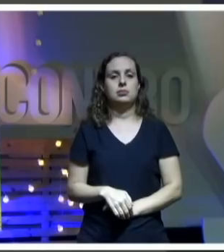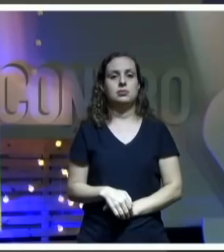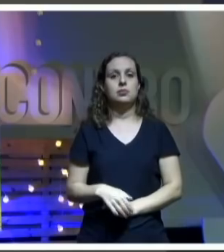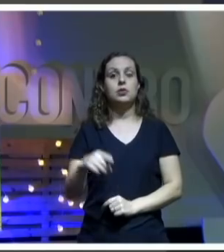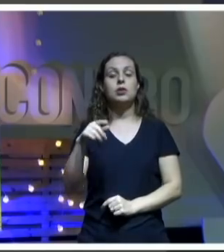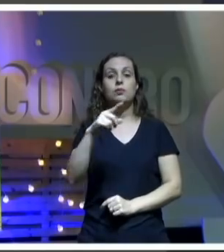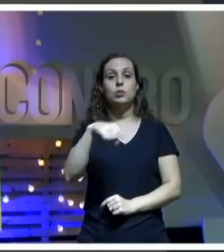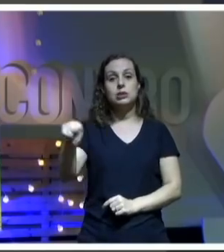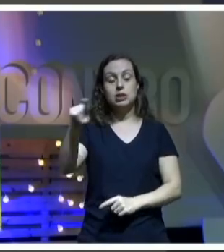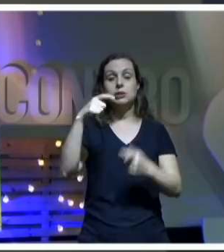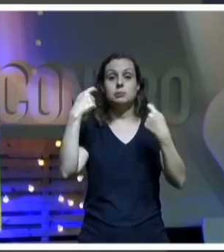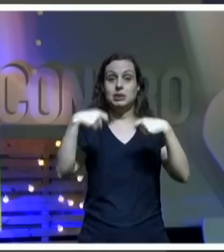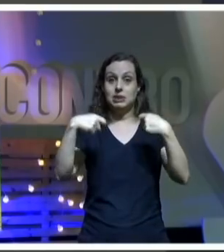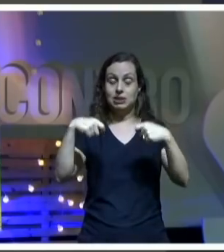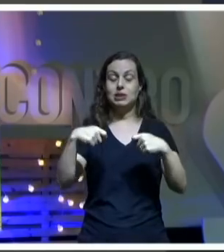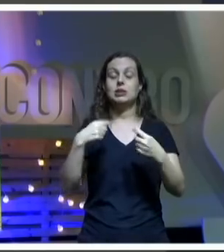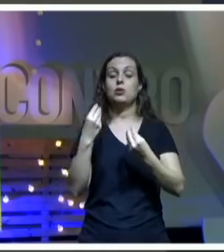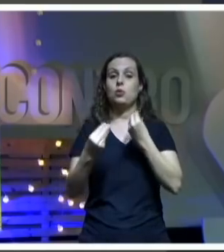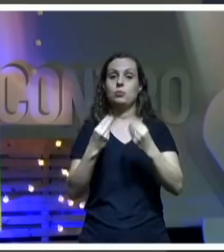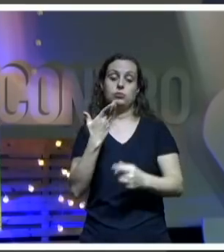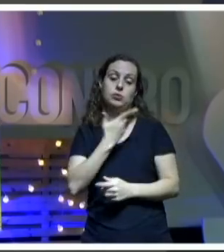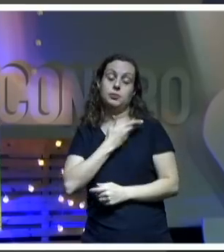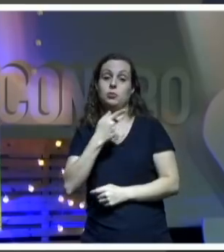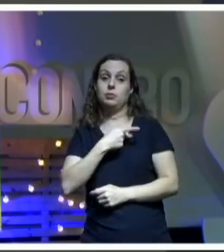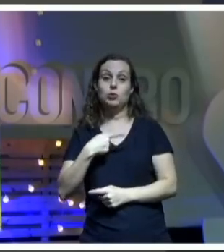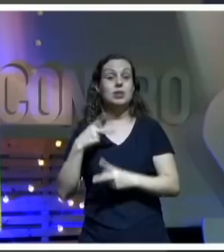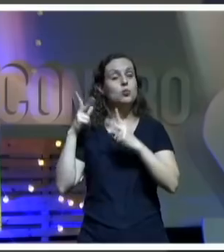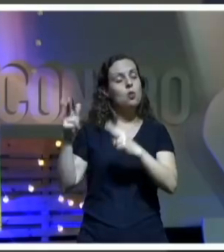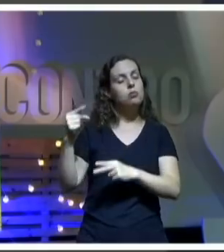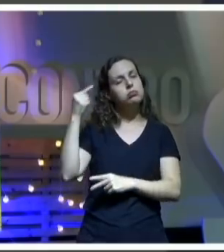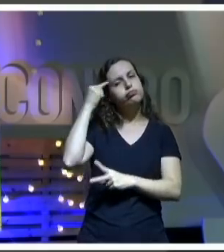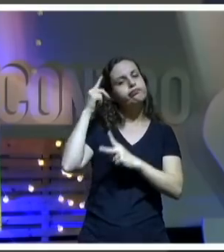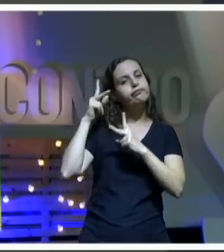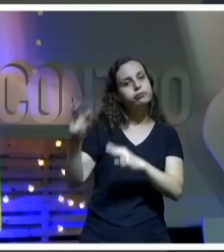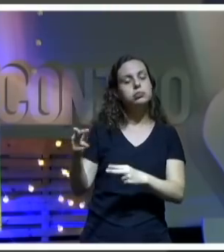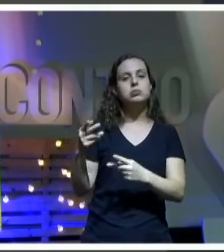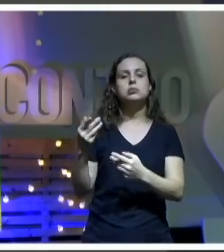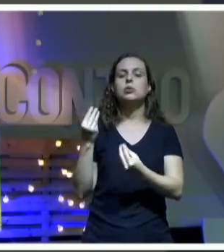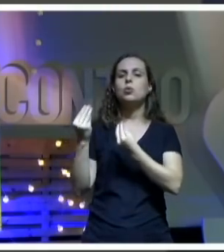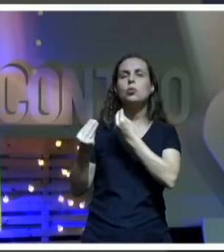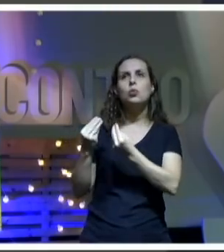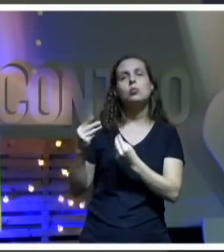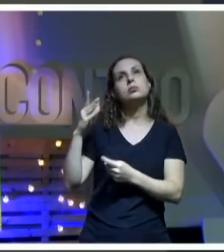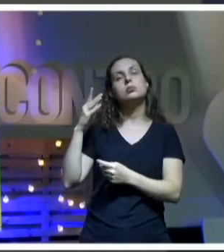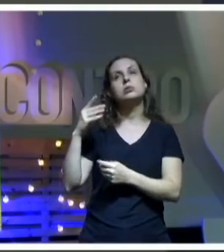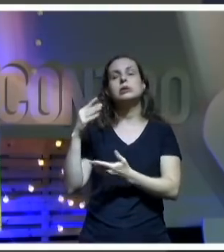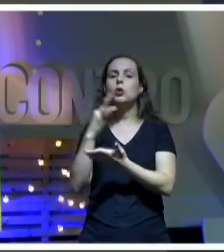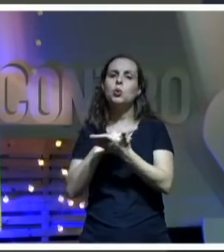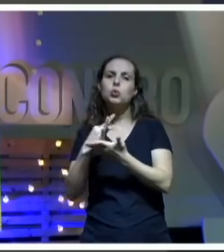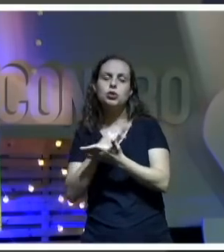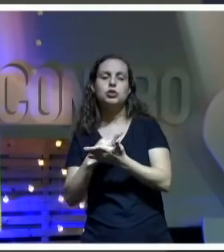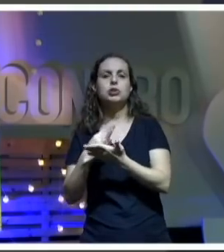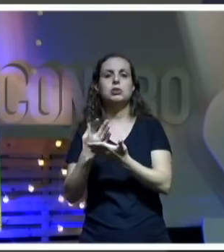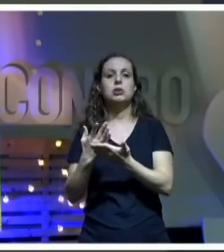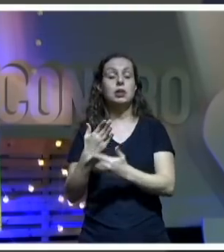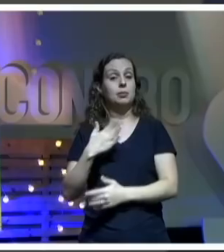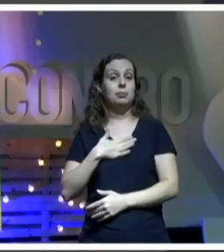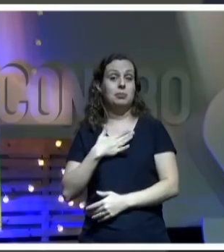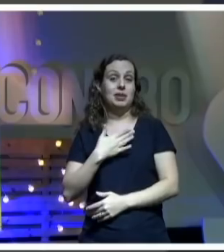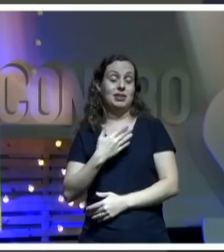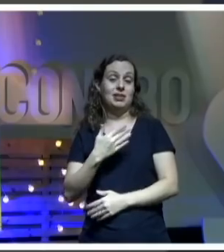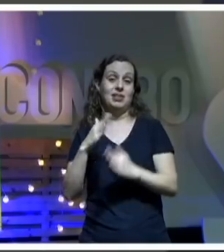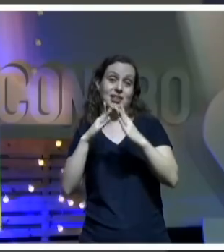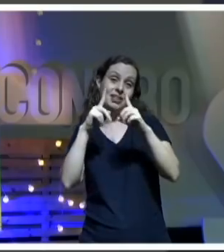ministeriais que pensam igual para voltar a te ajudar a discutir temas teológicos a pensar nessas coisas a minha igreja pequeno só tem o